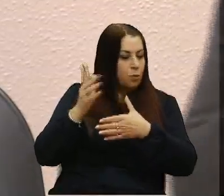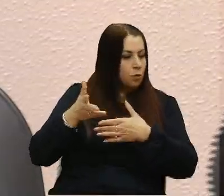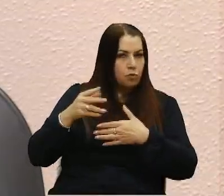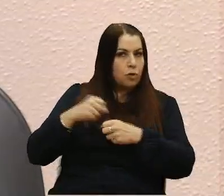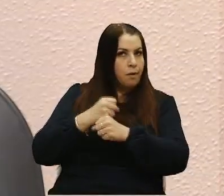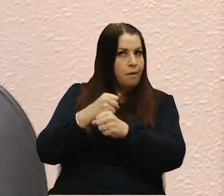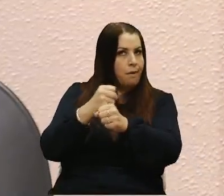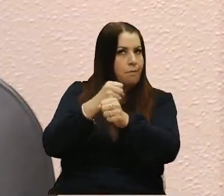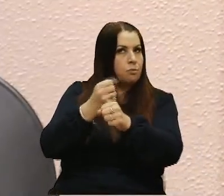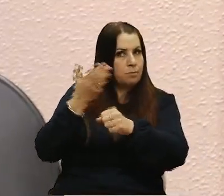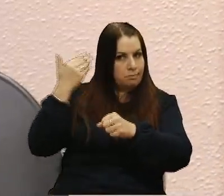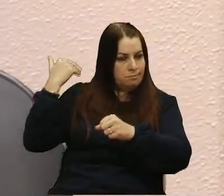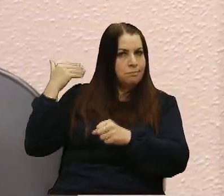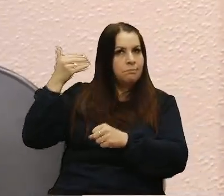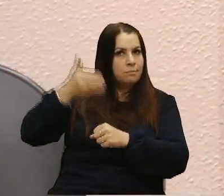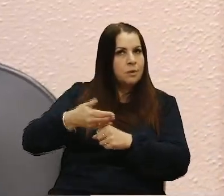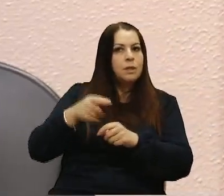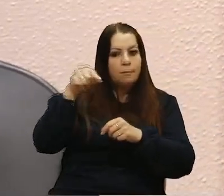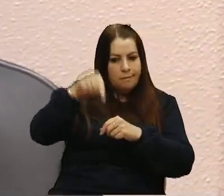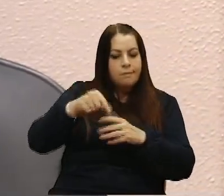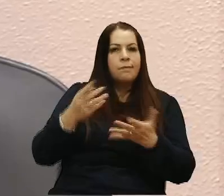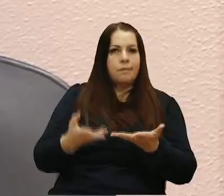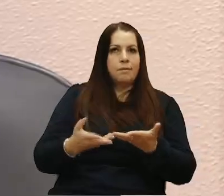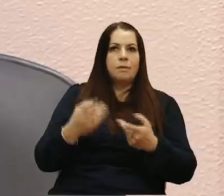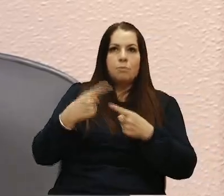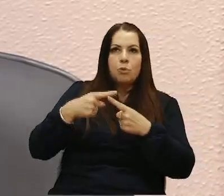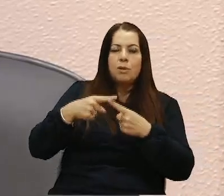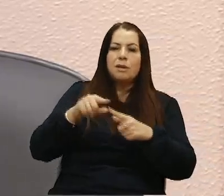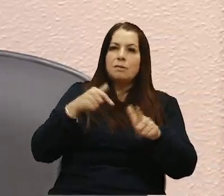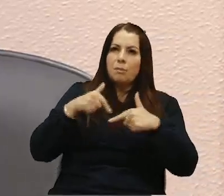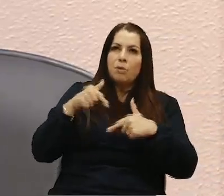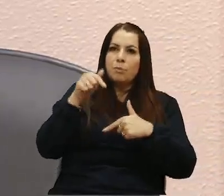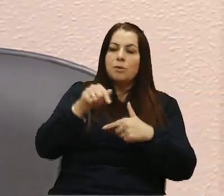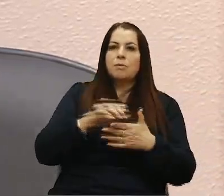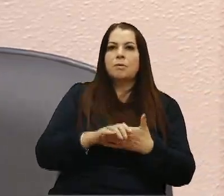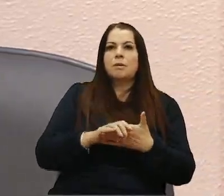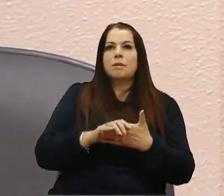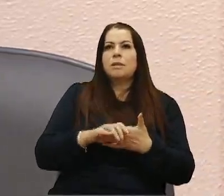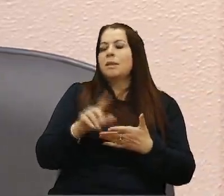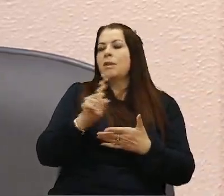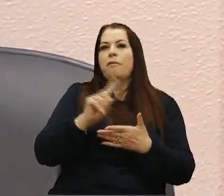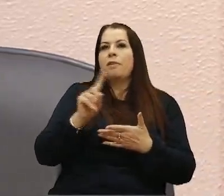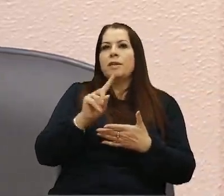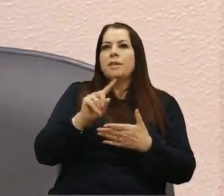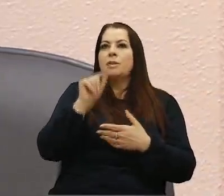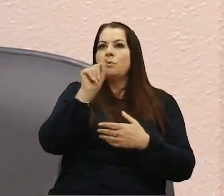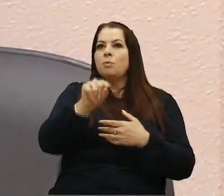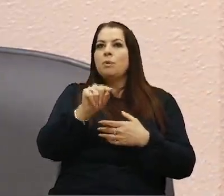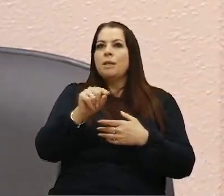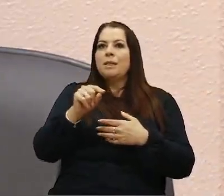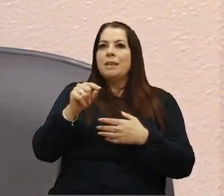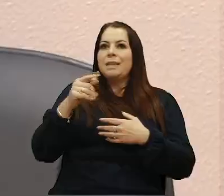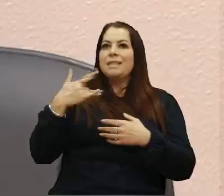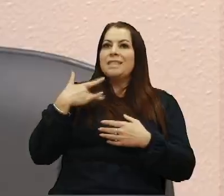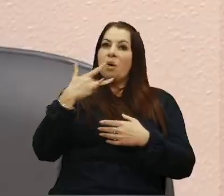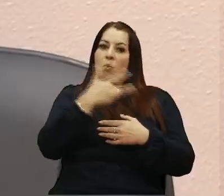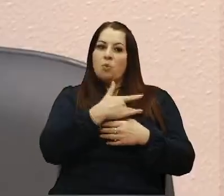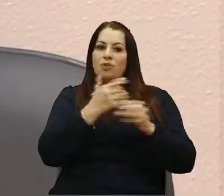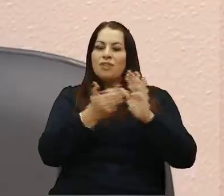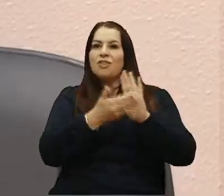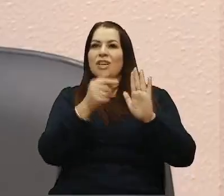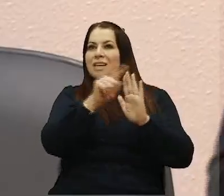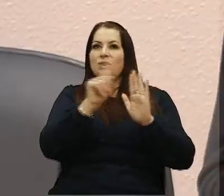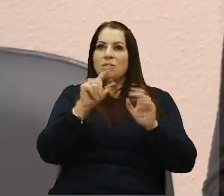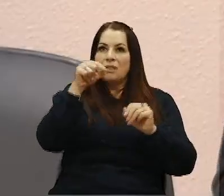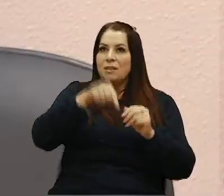de anos atrás. Ela está aqui porque ela trabalhou para isso. E não vai ser nenhuma questão de saúde que vai fazer com que ela